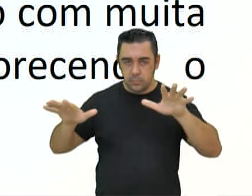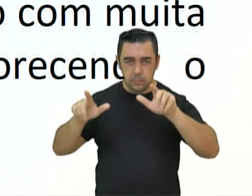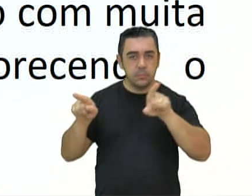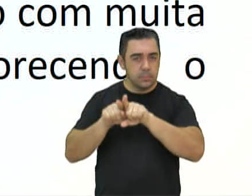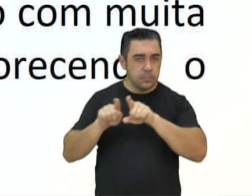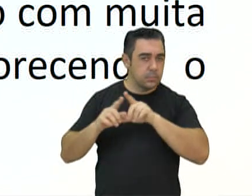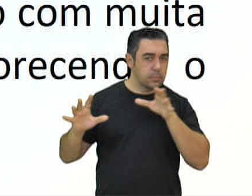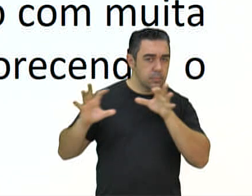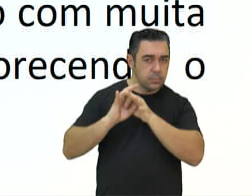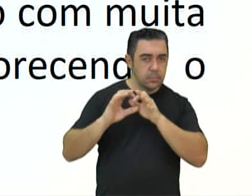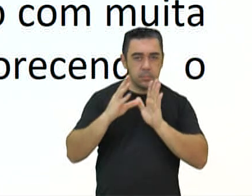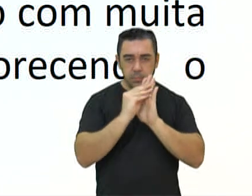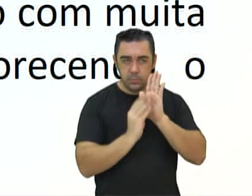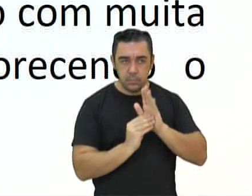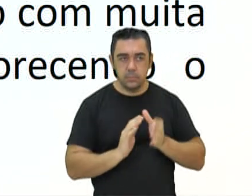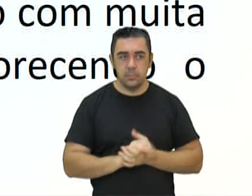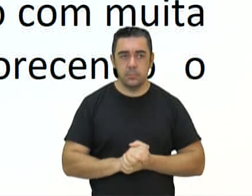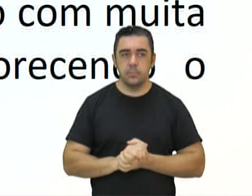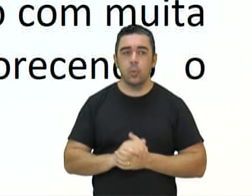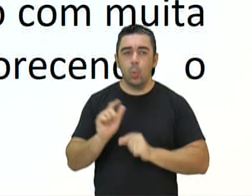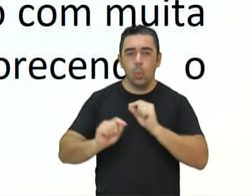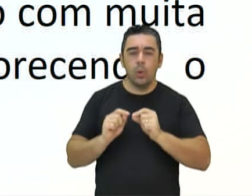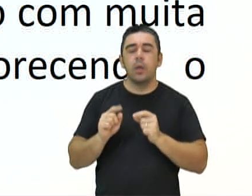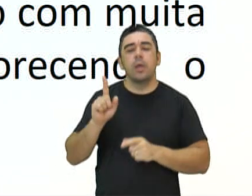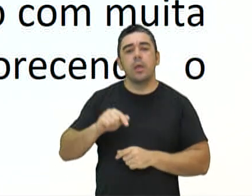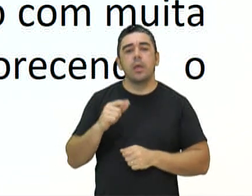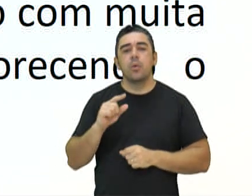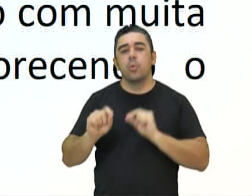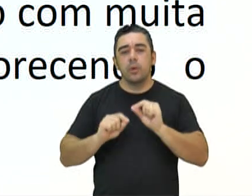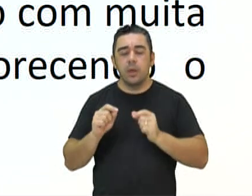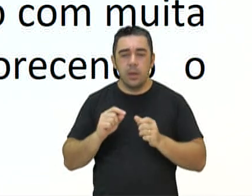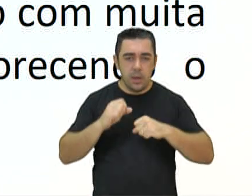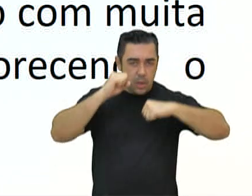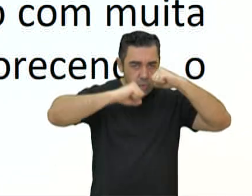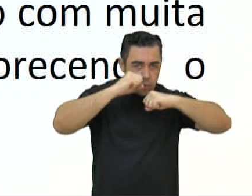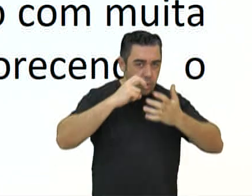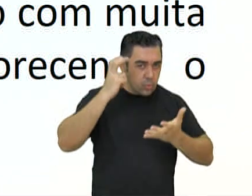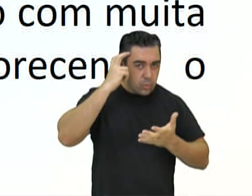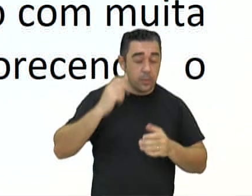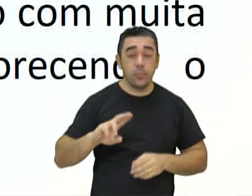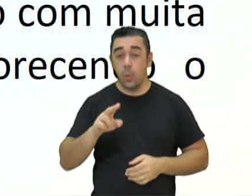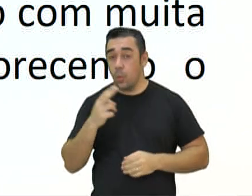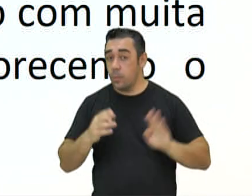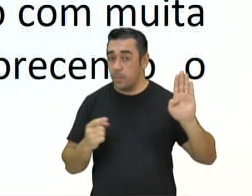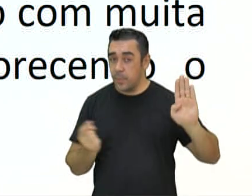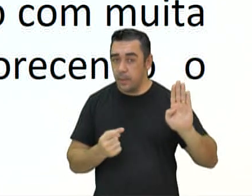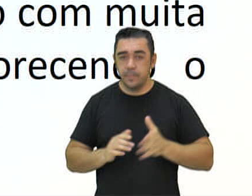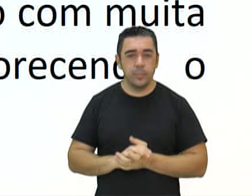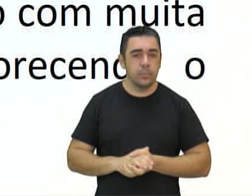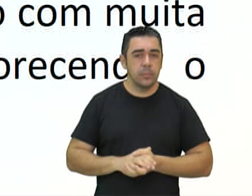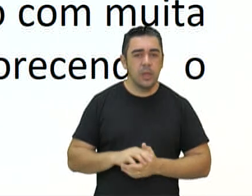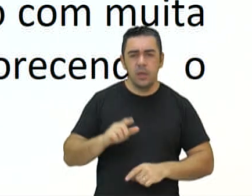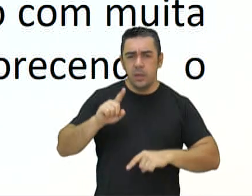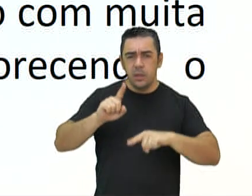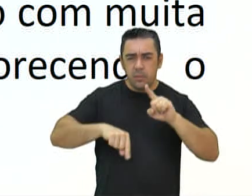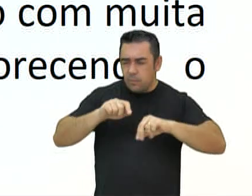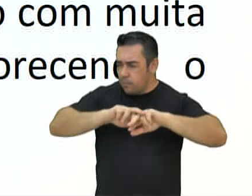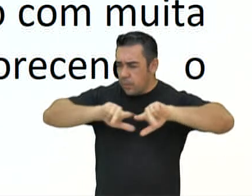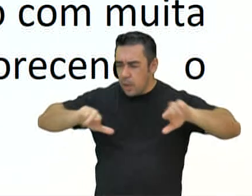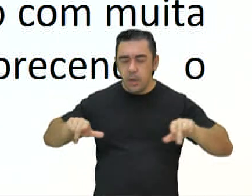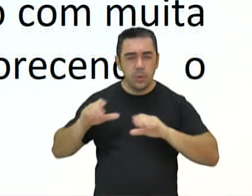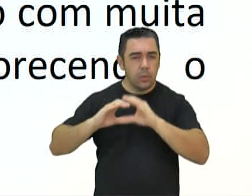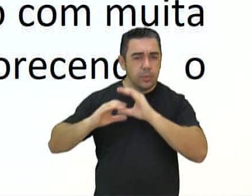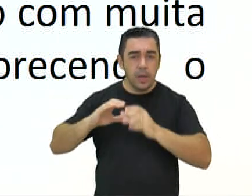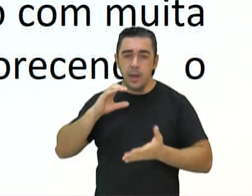veiculação de conteúdo, impossibilitando o alcance da indústria cultural. Ou letra B, utiliza diversas formas de comunicação